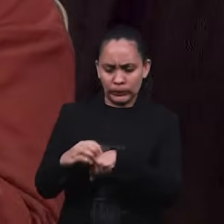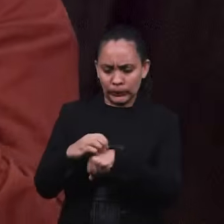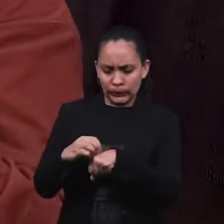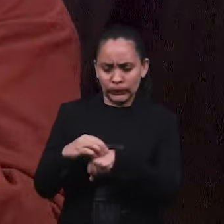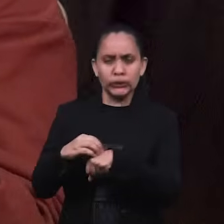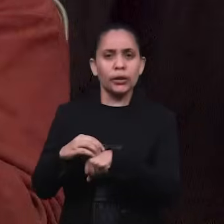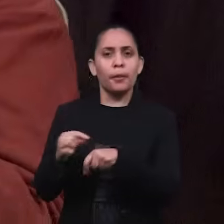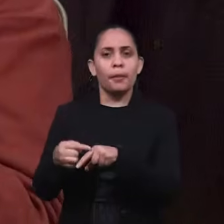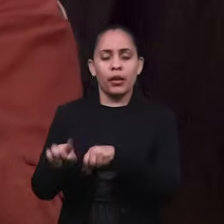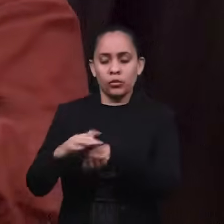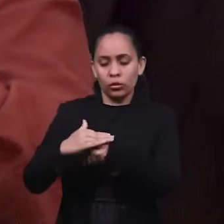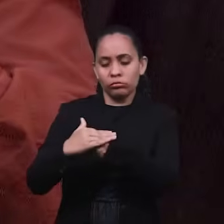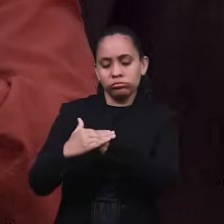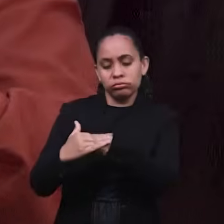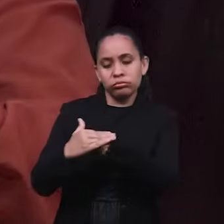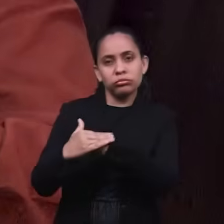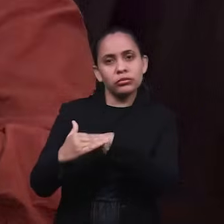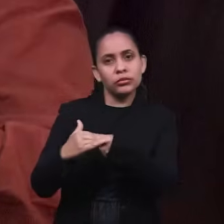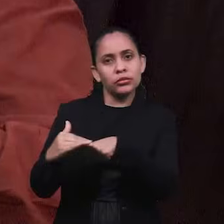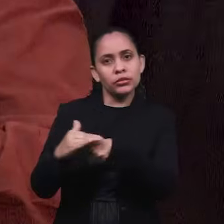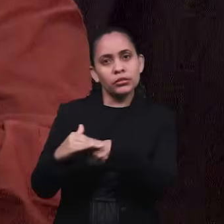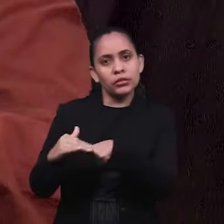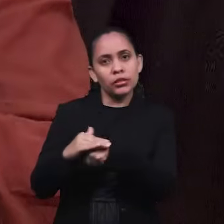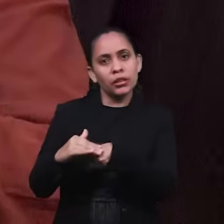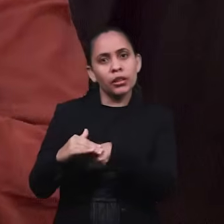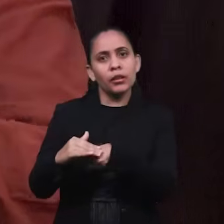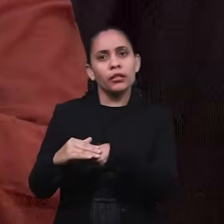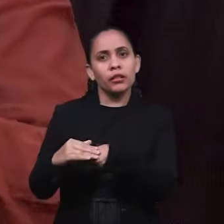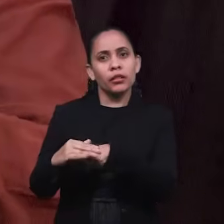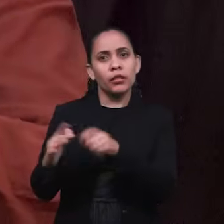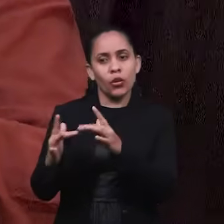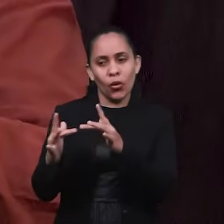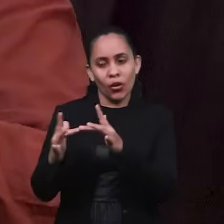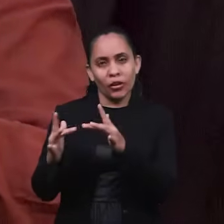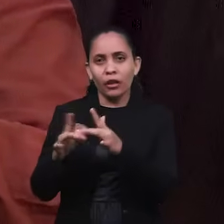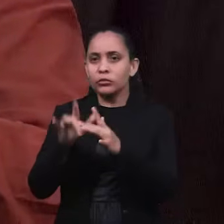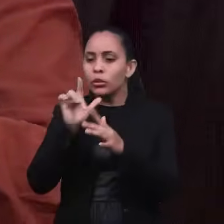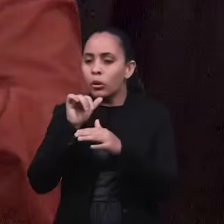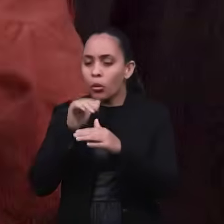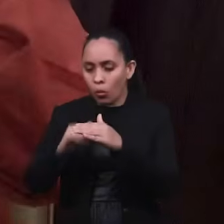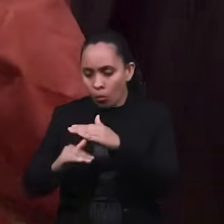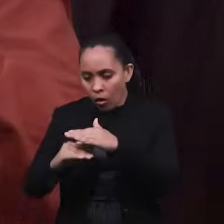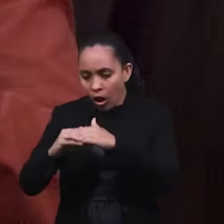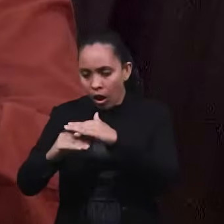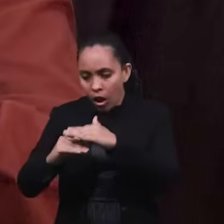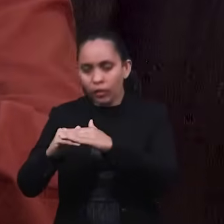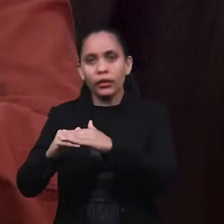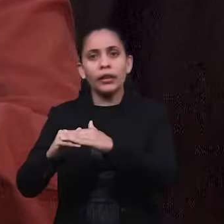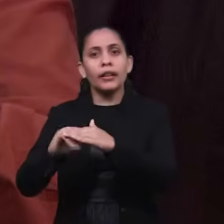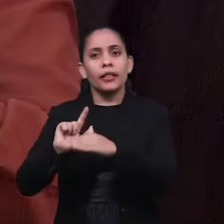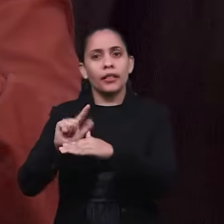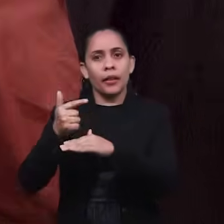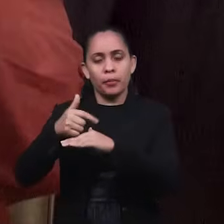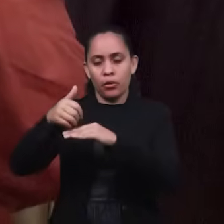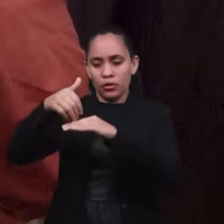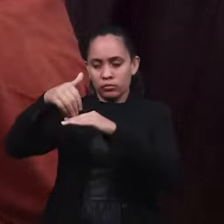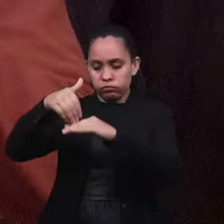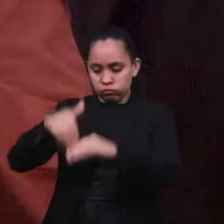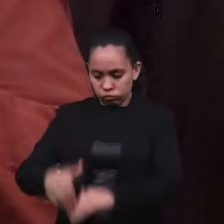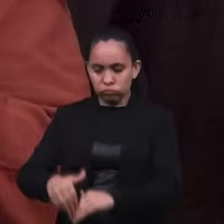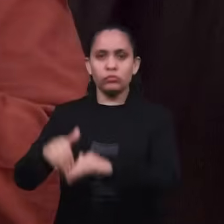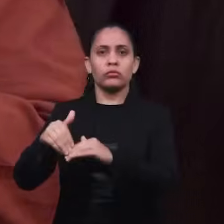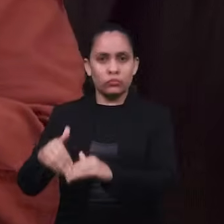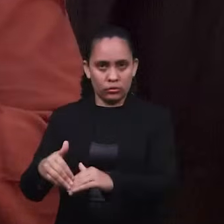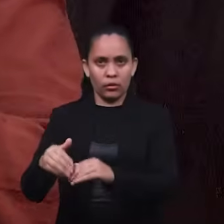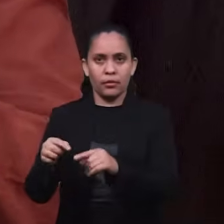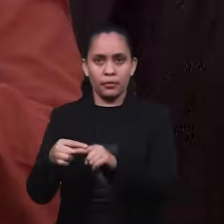biofilme. A parte mais lisa ela tem que ficar em contato com o líquido. Depois ela vai afundar. mas é importante você